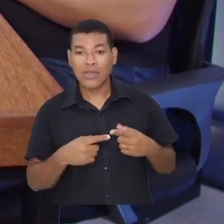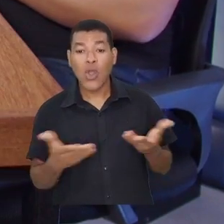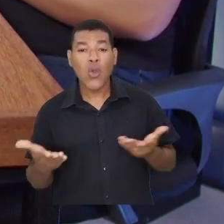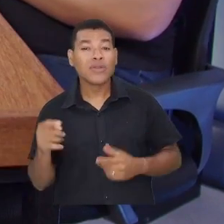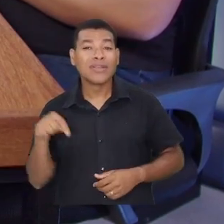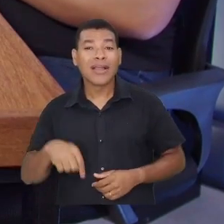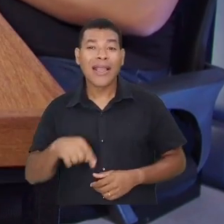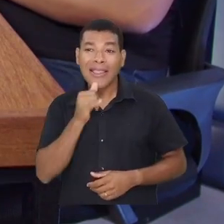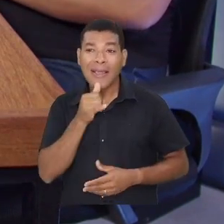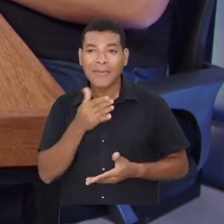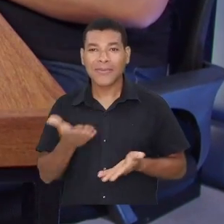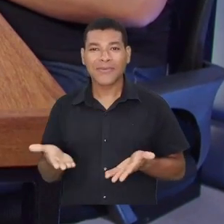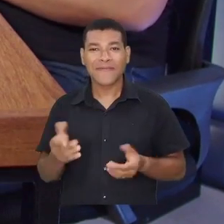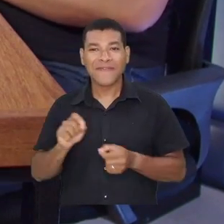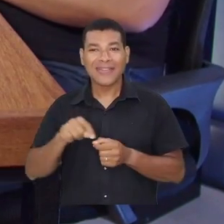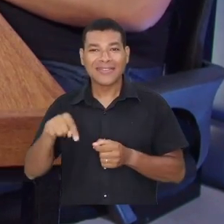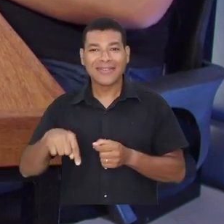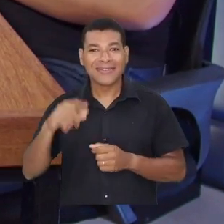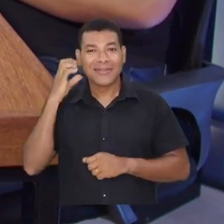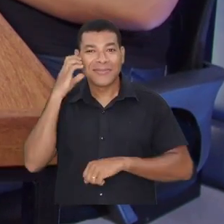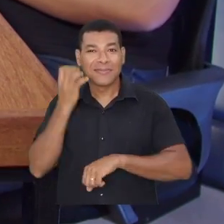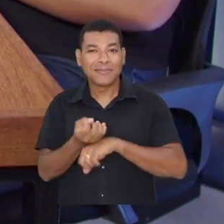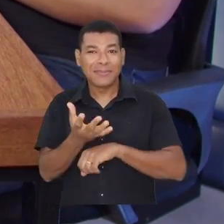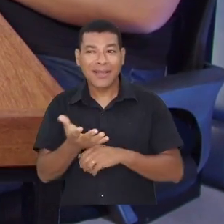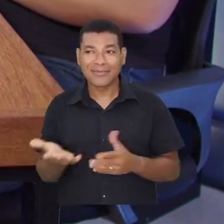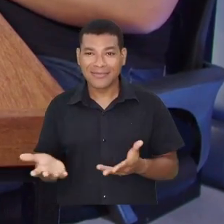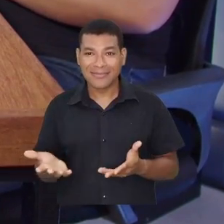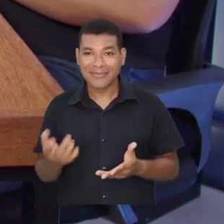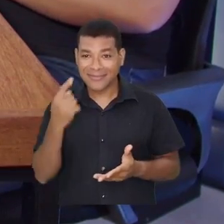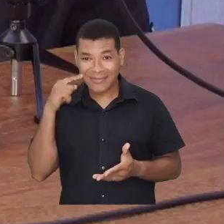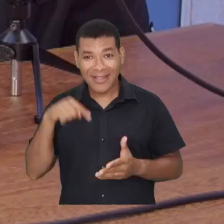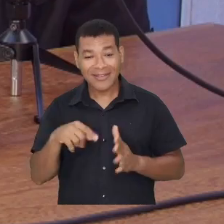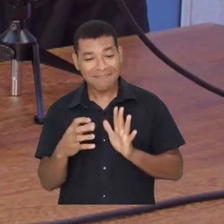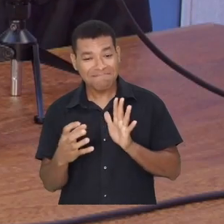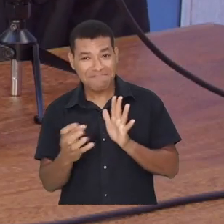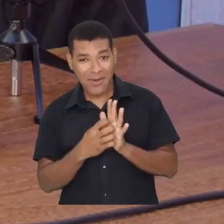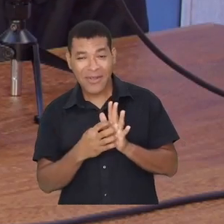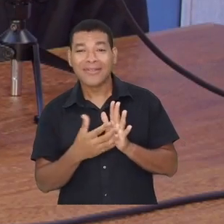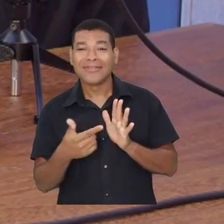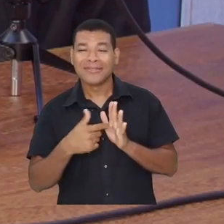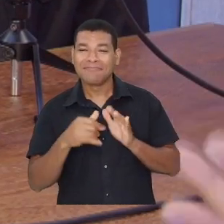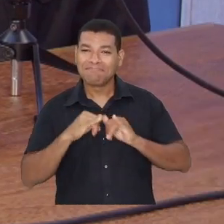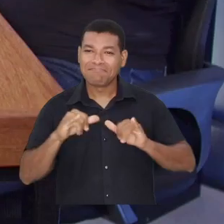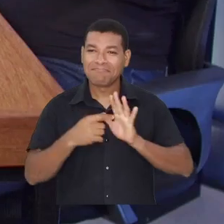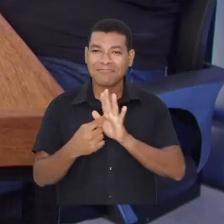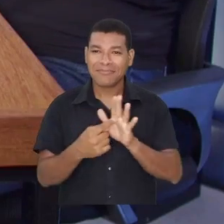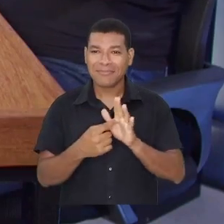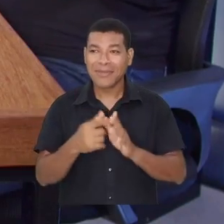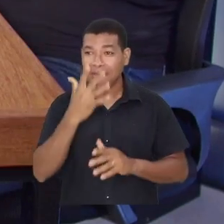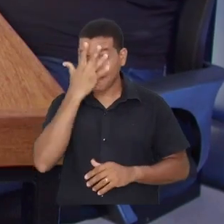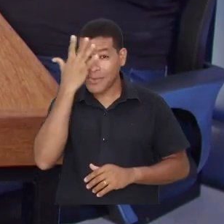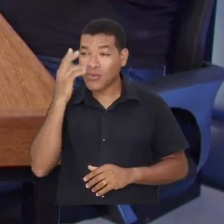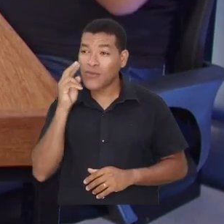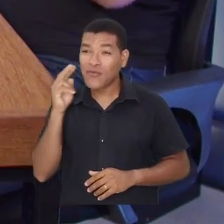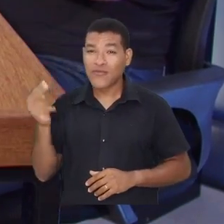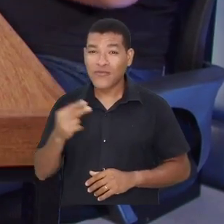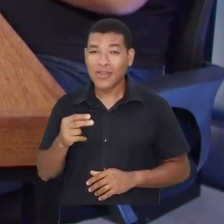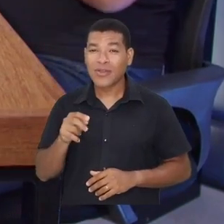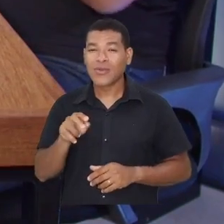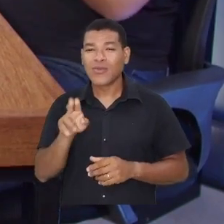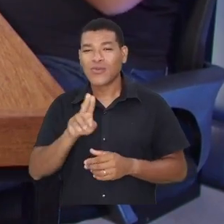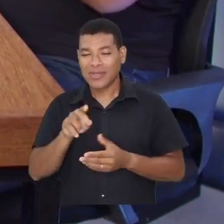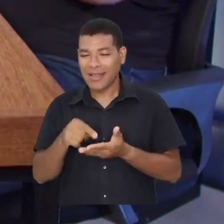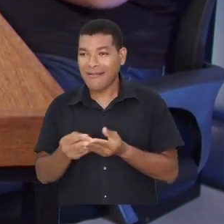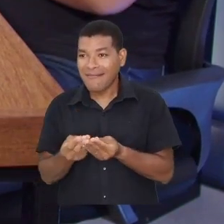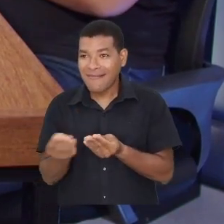agora. Olha o que a gente está fazendo. É. Isso é EB, isso é Employer Branding, assumir outros canais. Quem nos viu entregando flyer nas